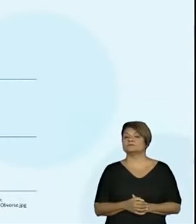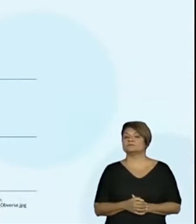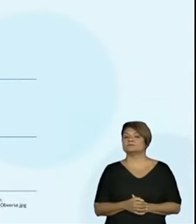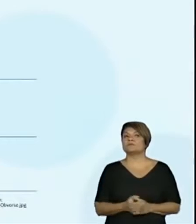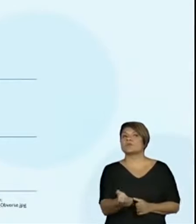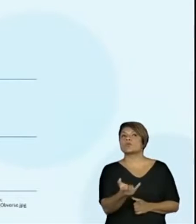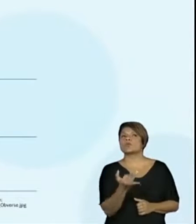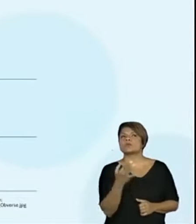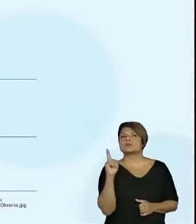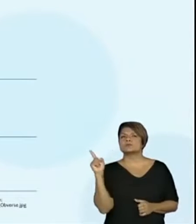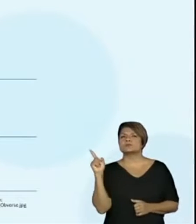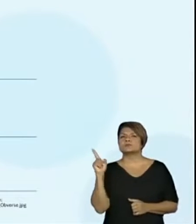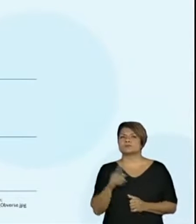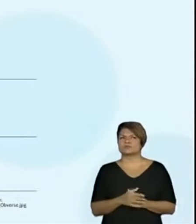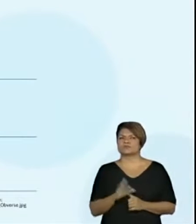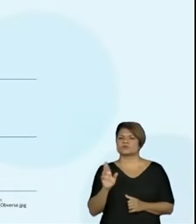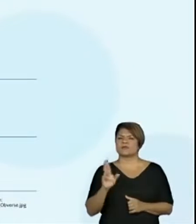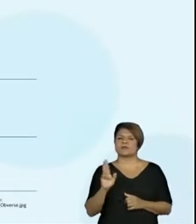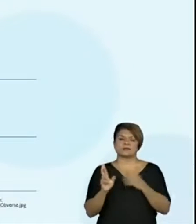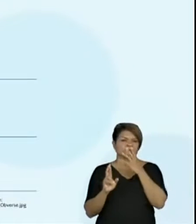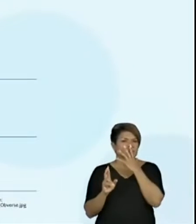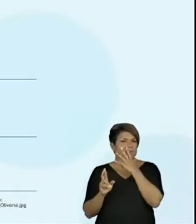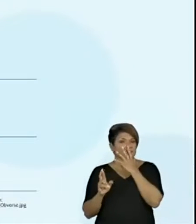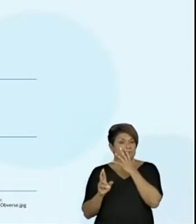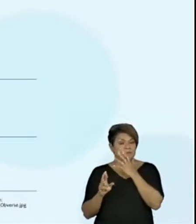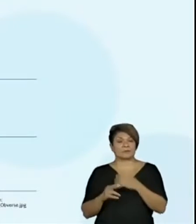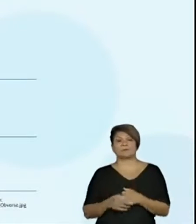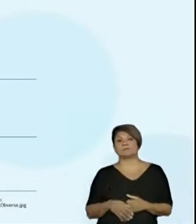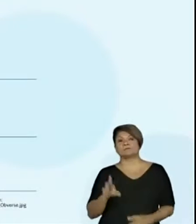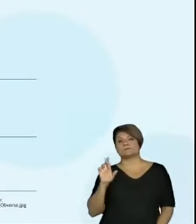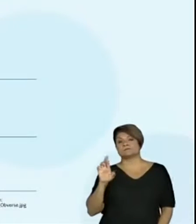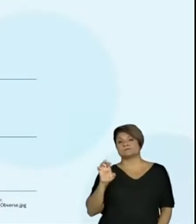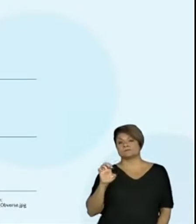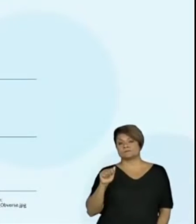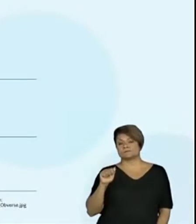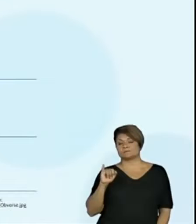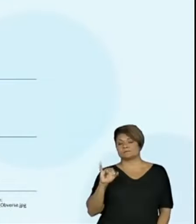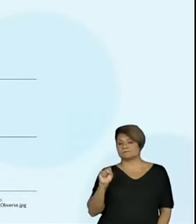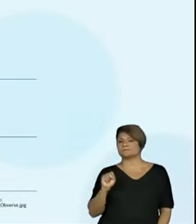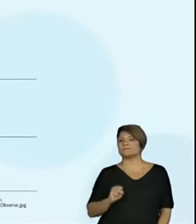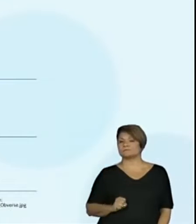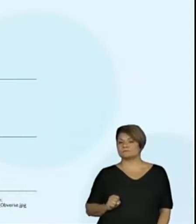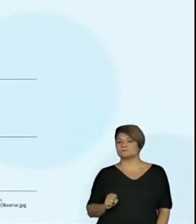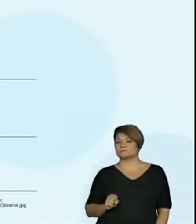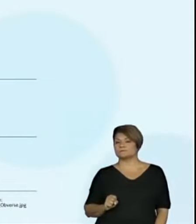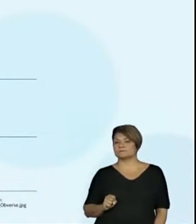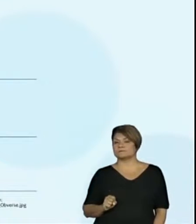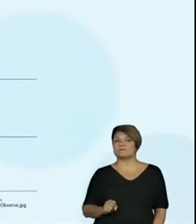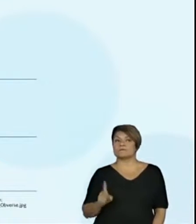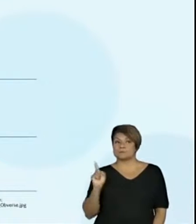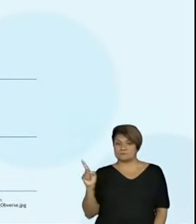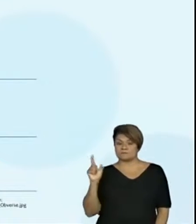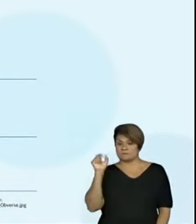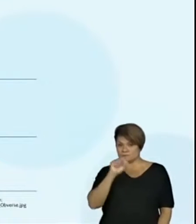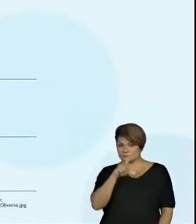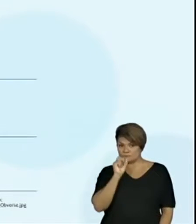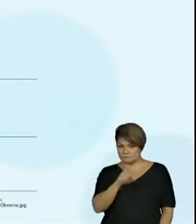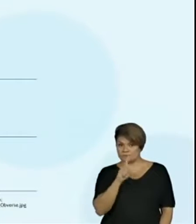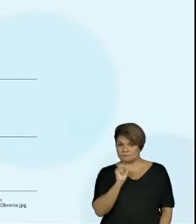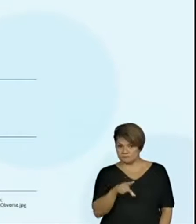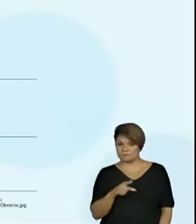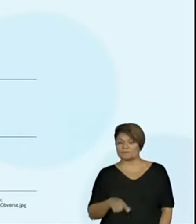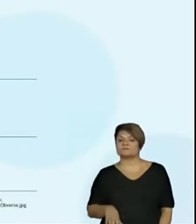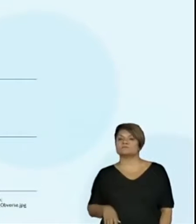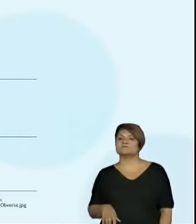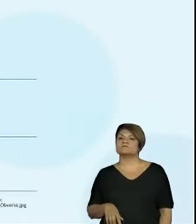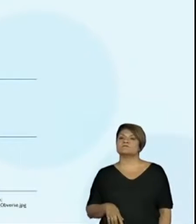Quanto vale? Quantos reais vale essa cédula? Eu vou até colocar a palavrinha reais aqui do lado. Essa Olha só. Cédula azul, professora,